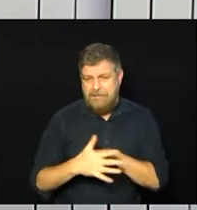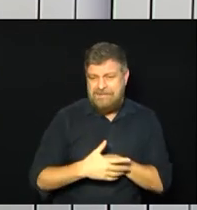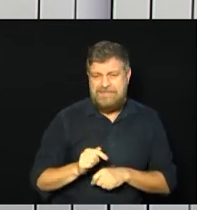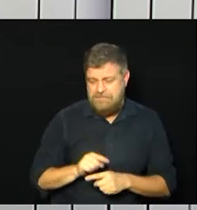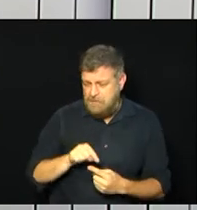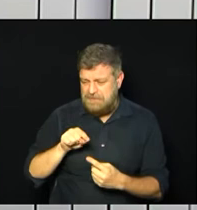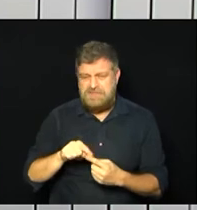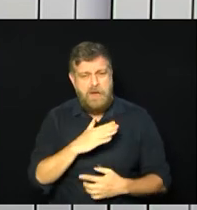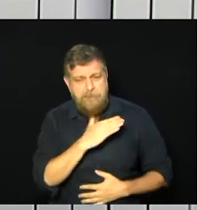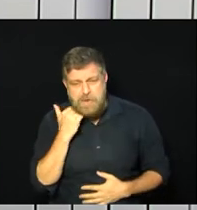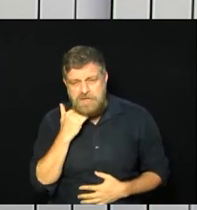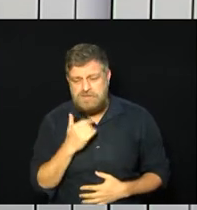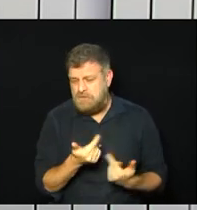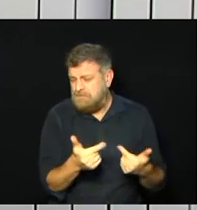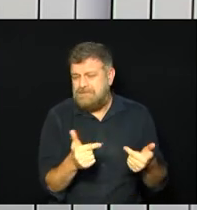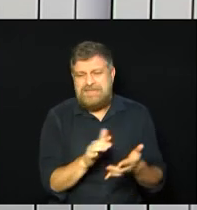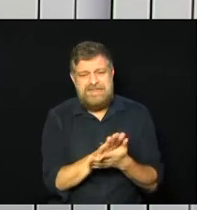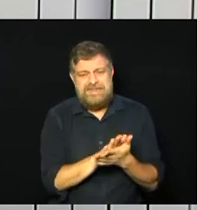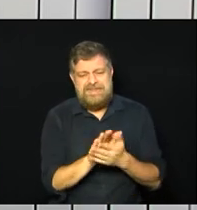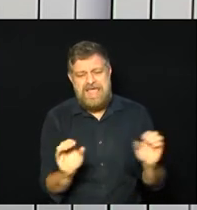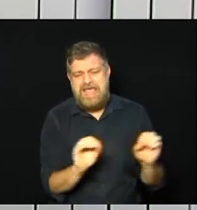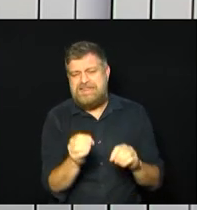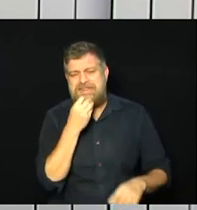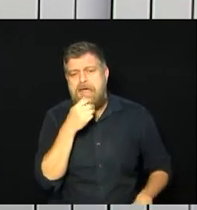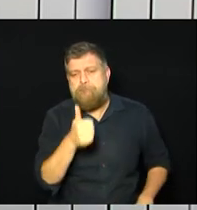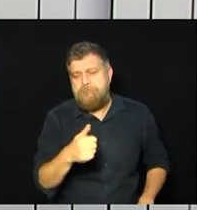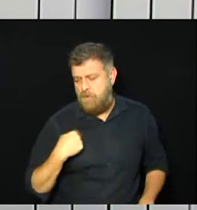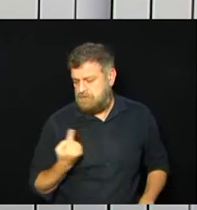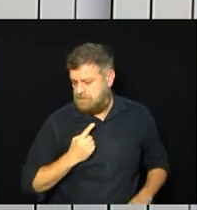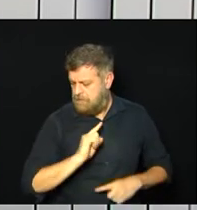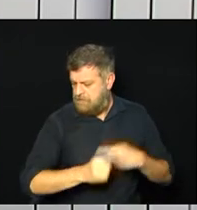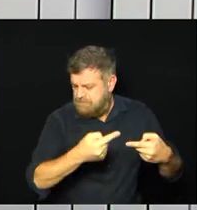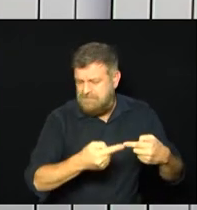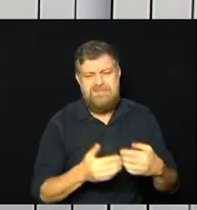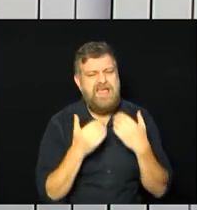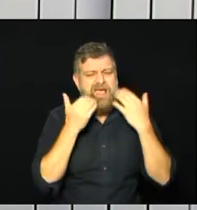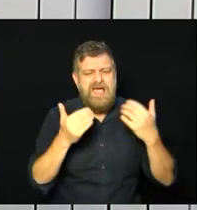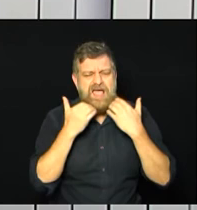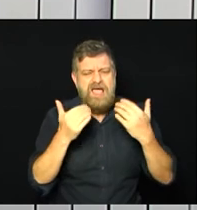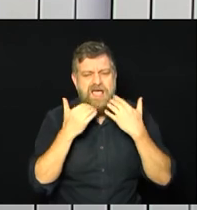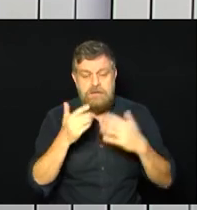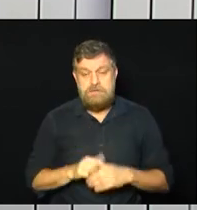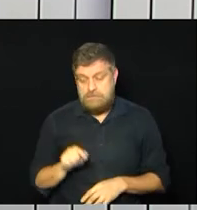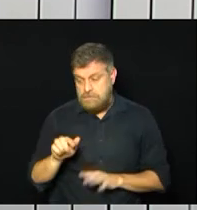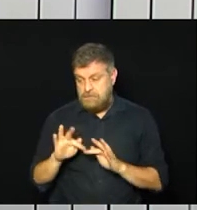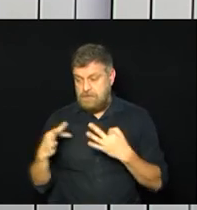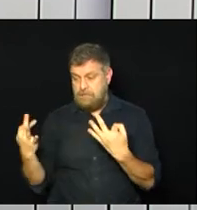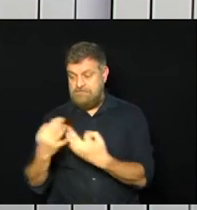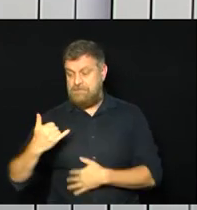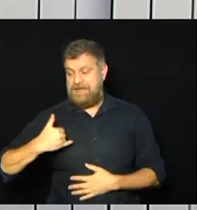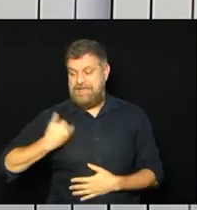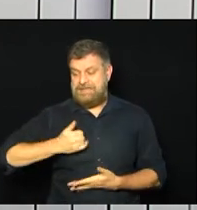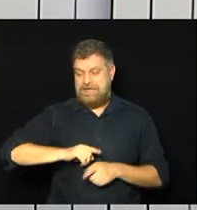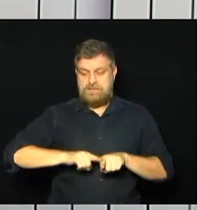a morte, que não existe esse discurso de sair melhor. Em uma família com pessoas de idades diferentes